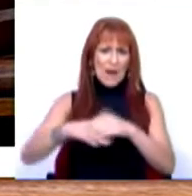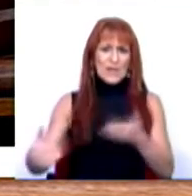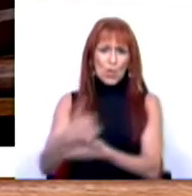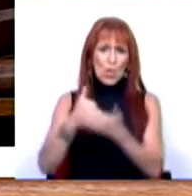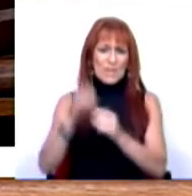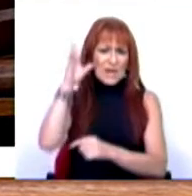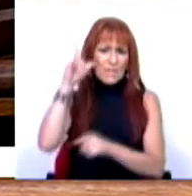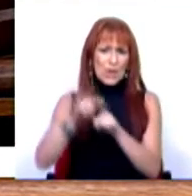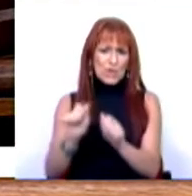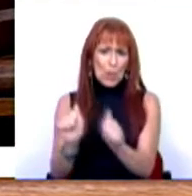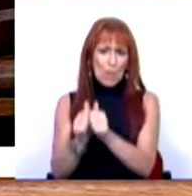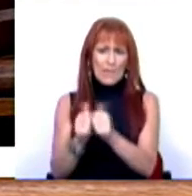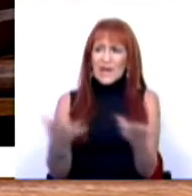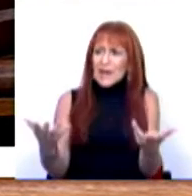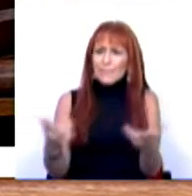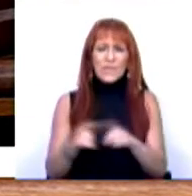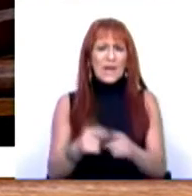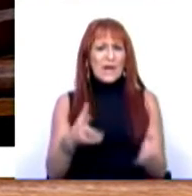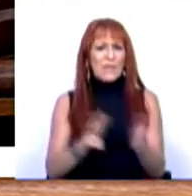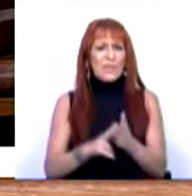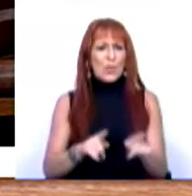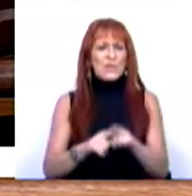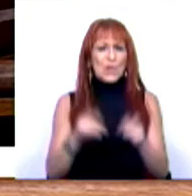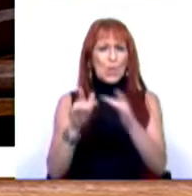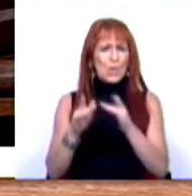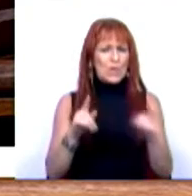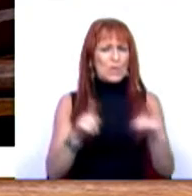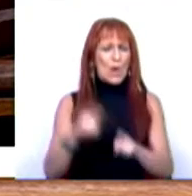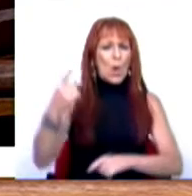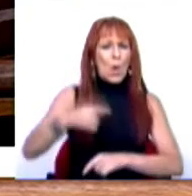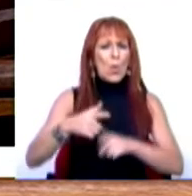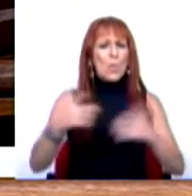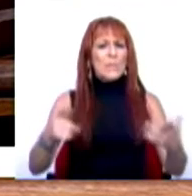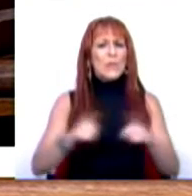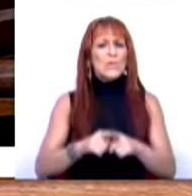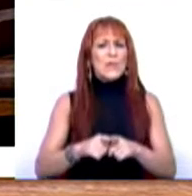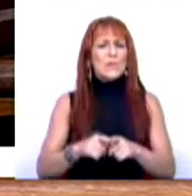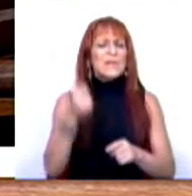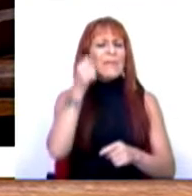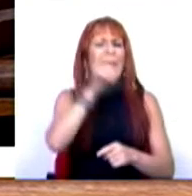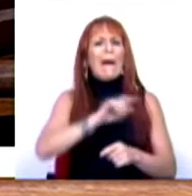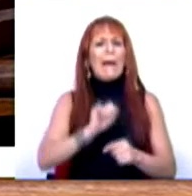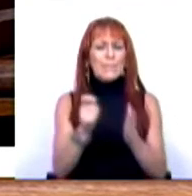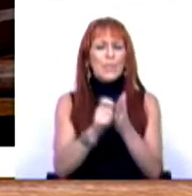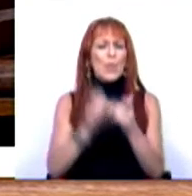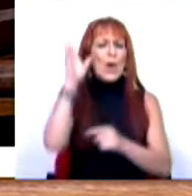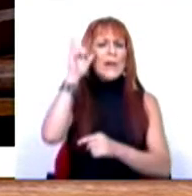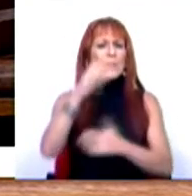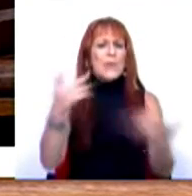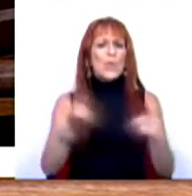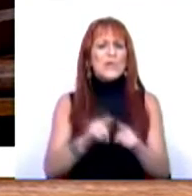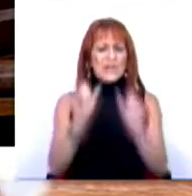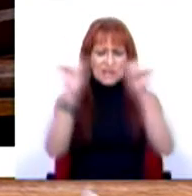recuperar o seu animal de companhia. Na verdade, sabemos que podemos contar com a obrigatoriedade de identificação do registro de animais